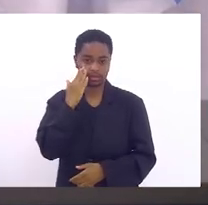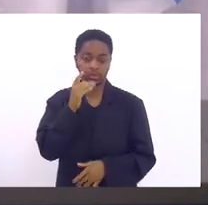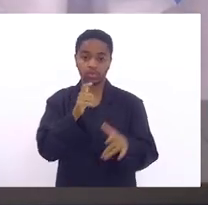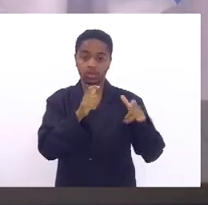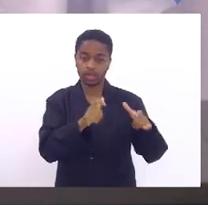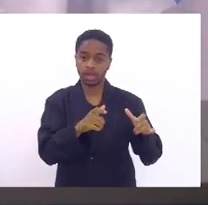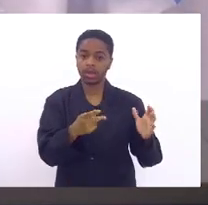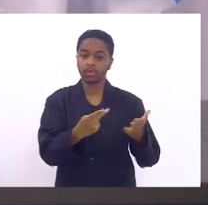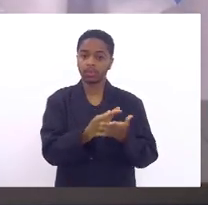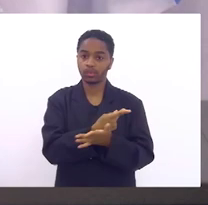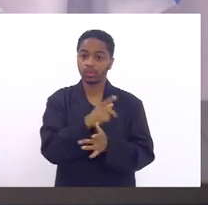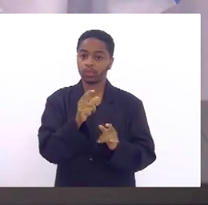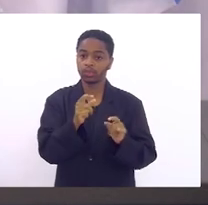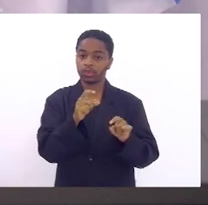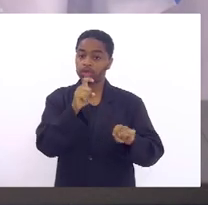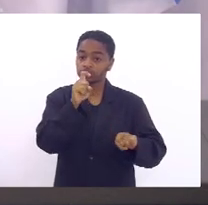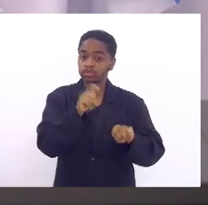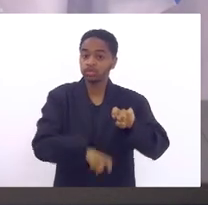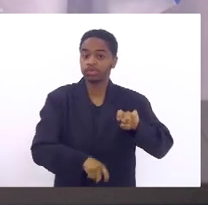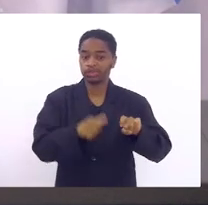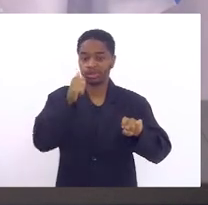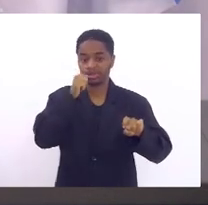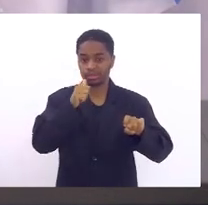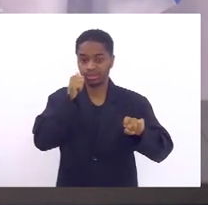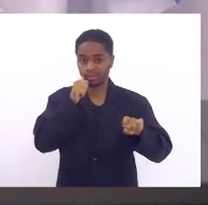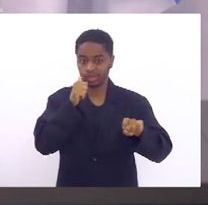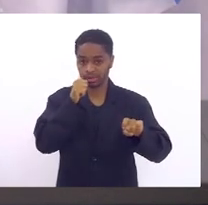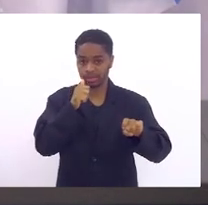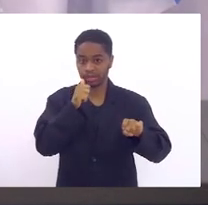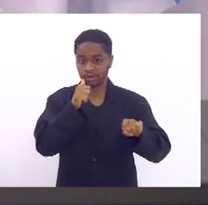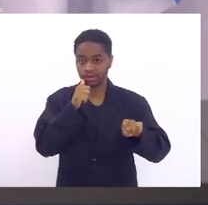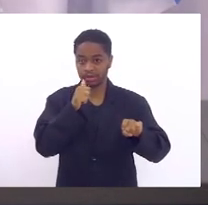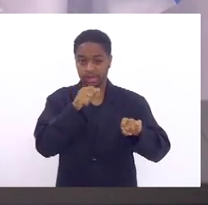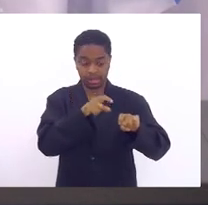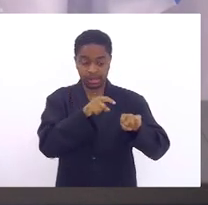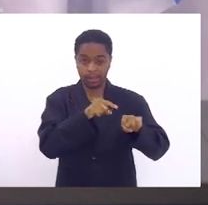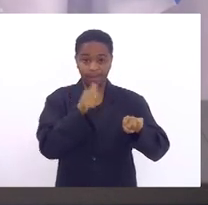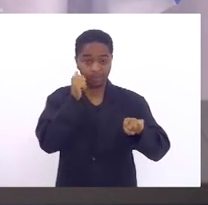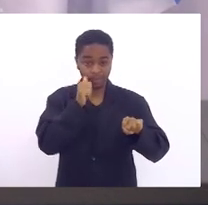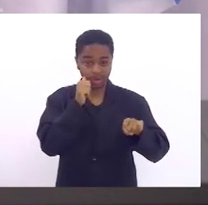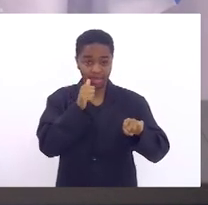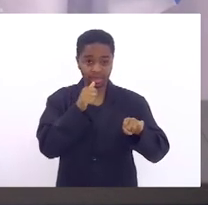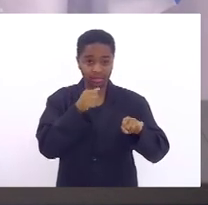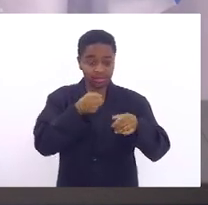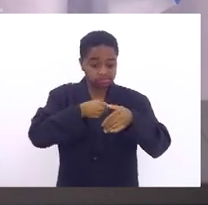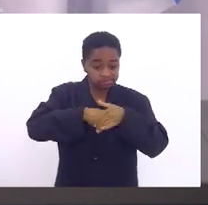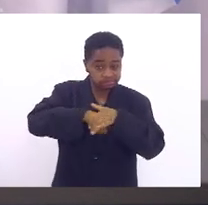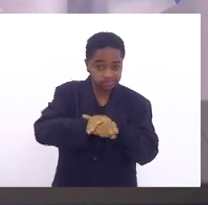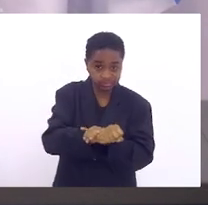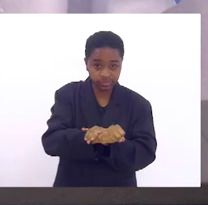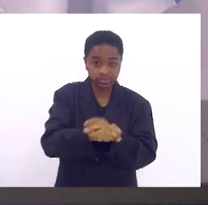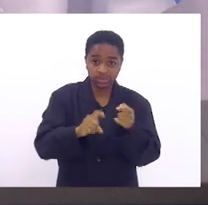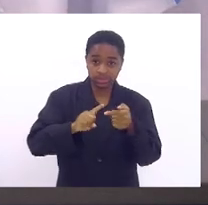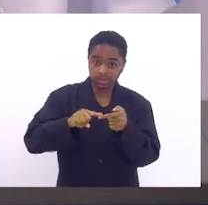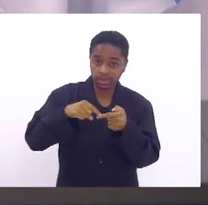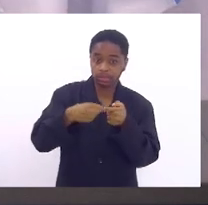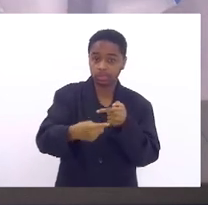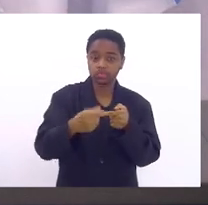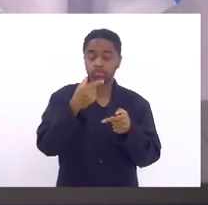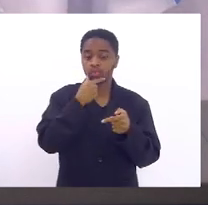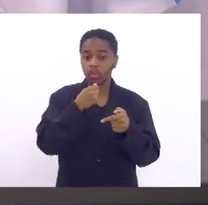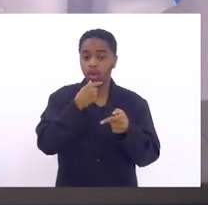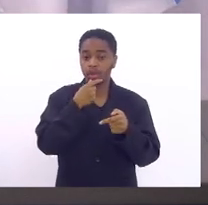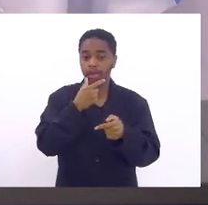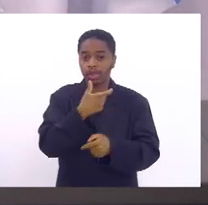o estupro de uma de uma mulher que acabou tinha acabado de ter um filho né um anestesista então foi um